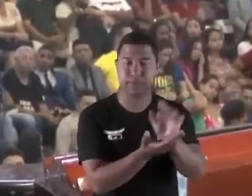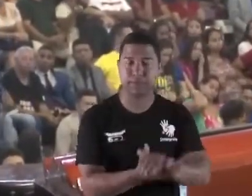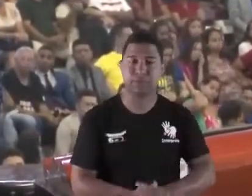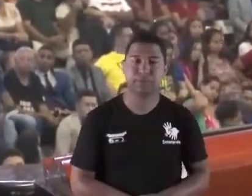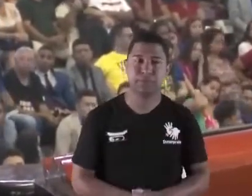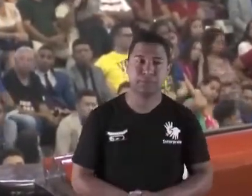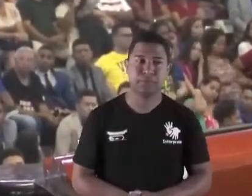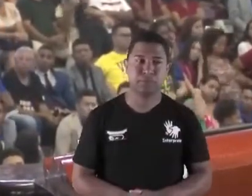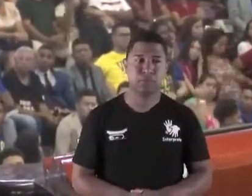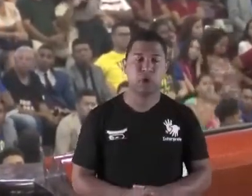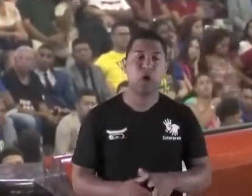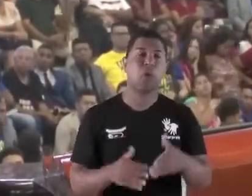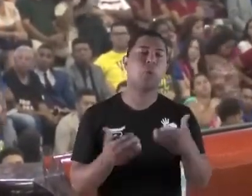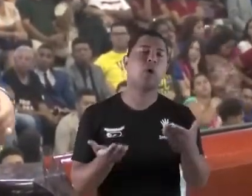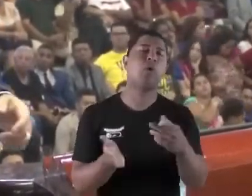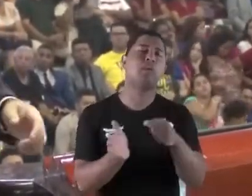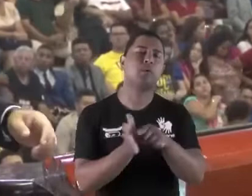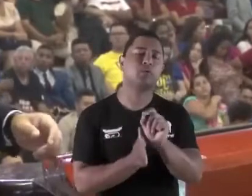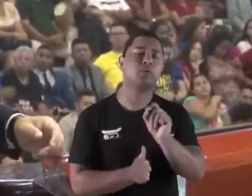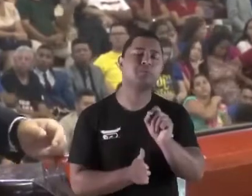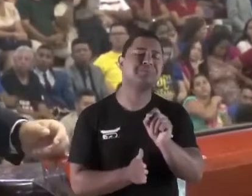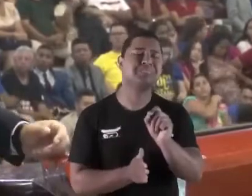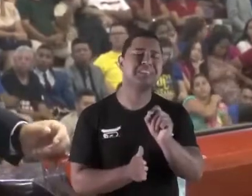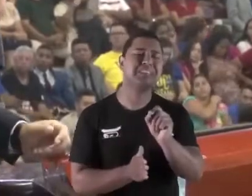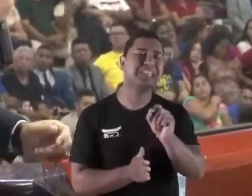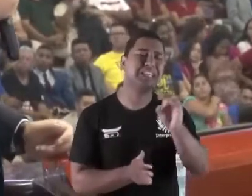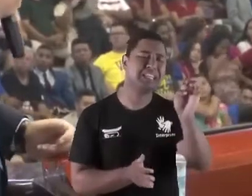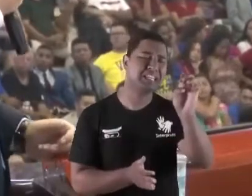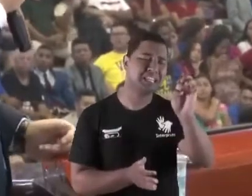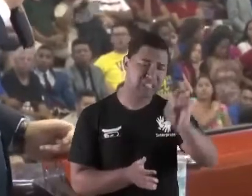A pergunta é: o que ele viu?